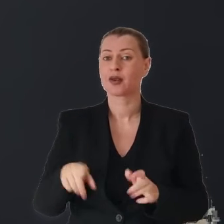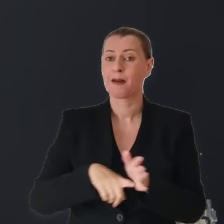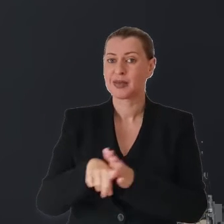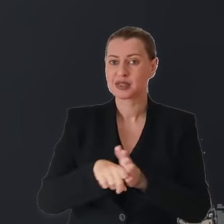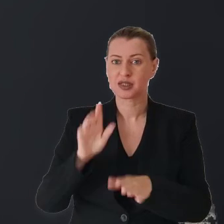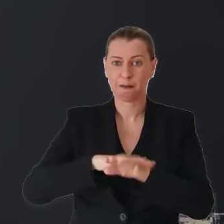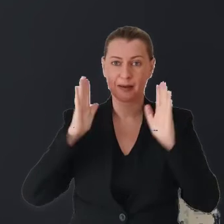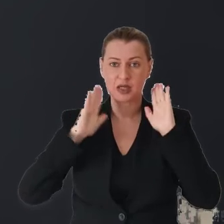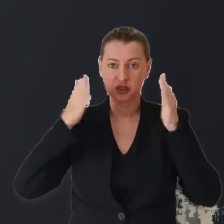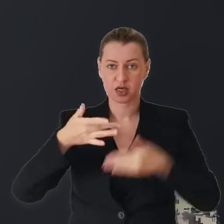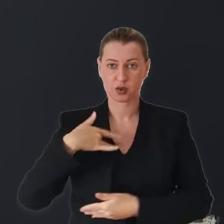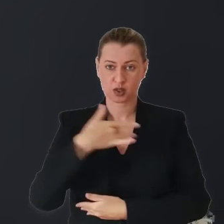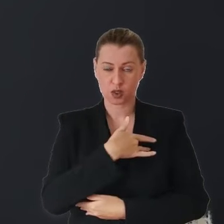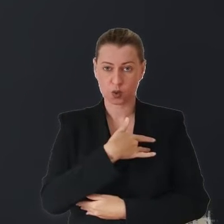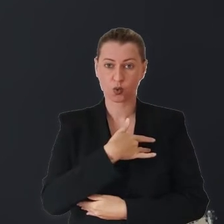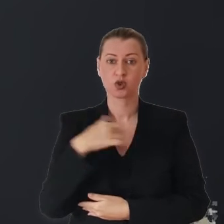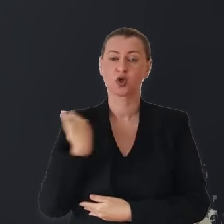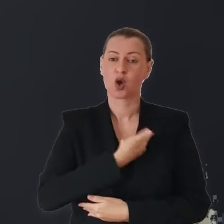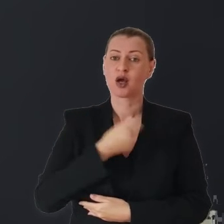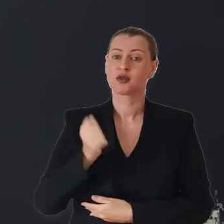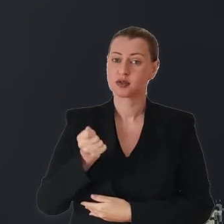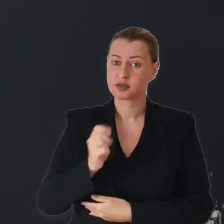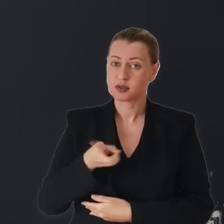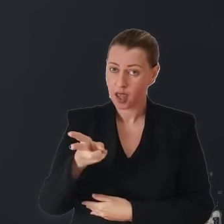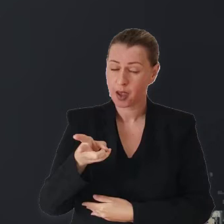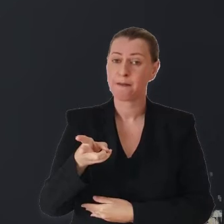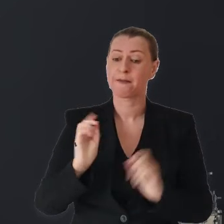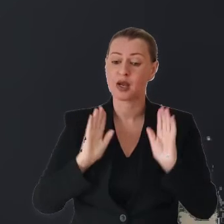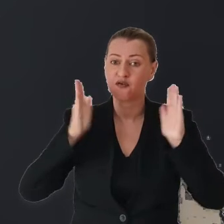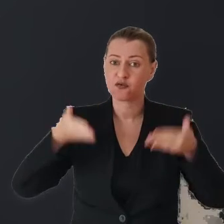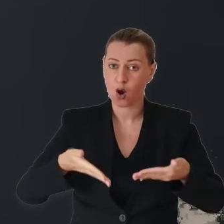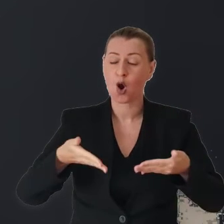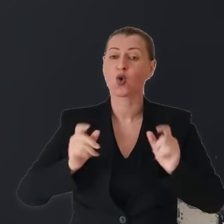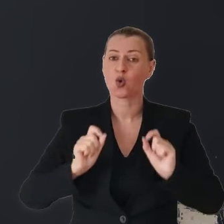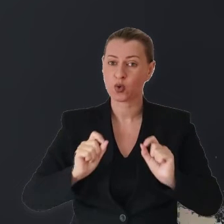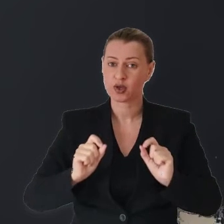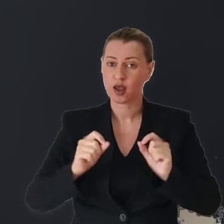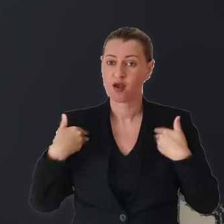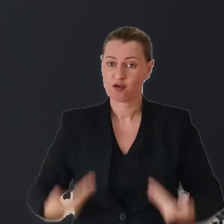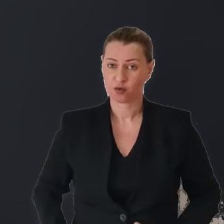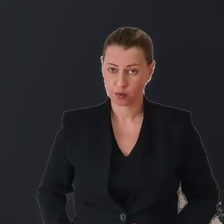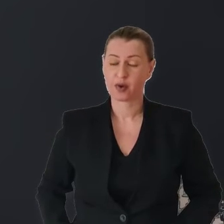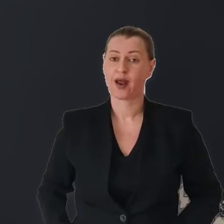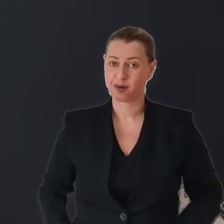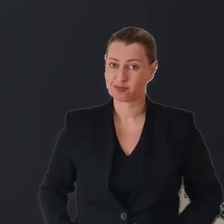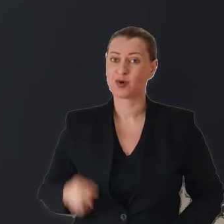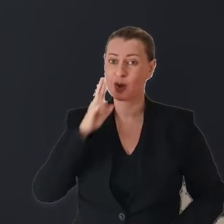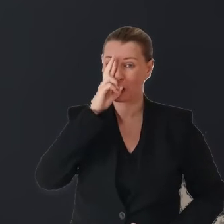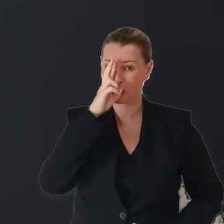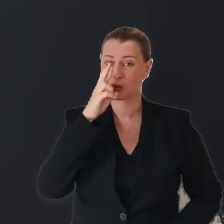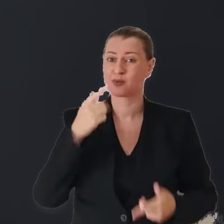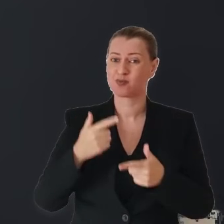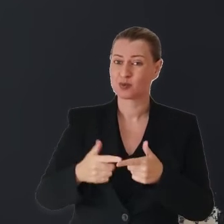direcionadas à saúde e a gente sempre ficou muito direcionada à questão física, né? Sempre pensando no risco físico, assim, de